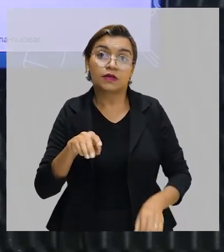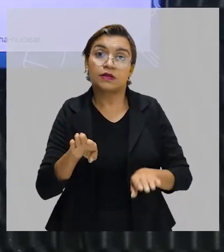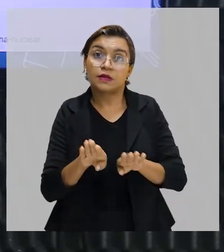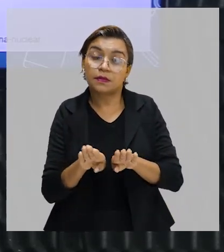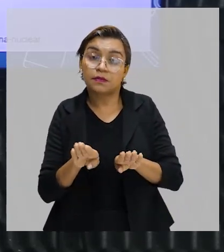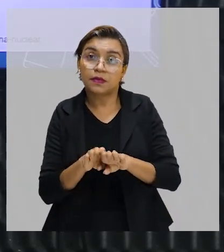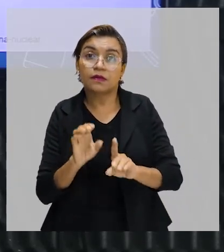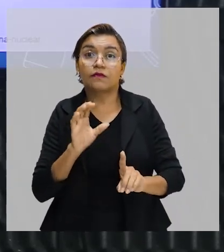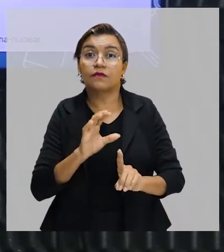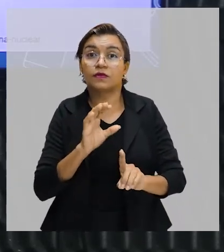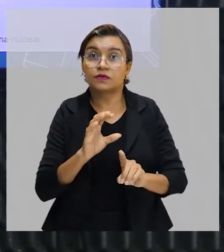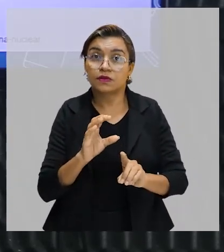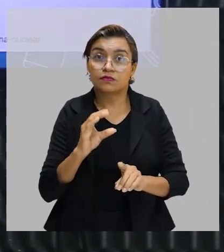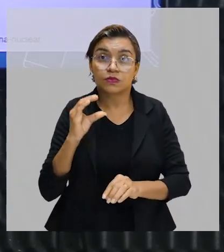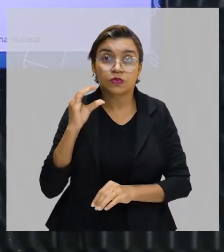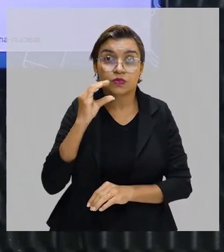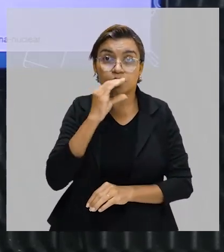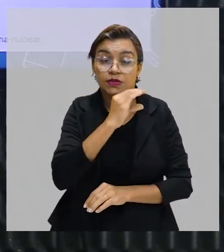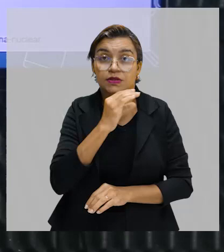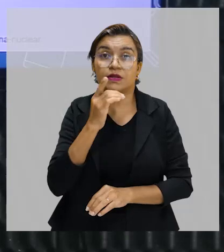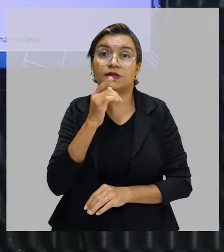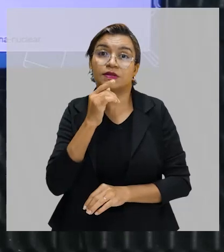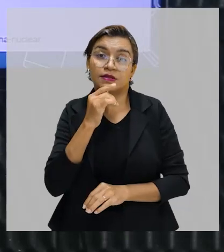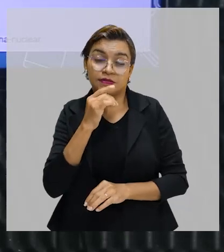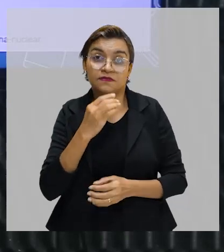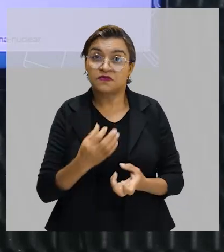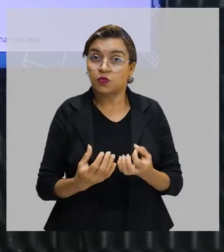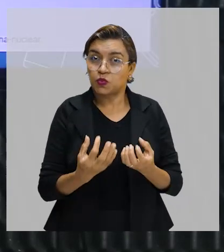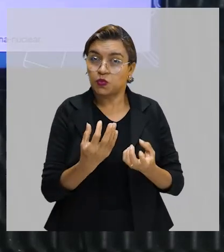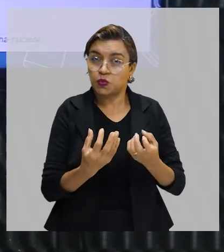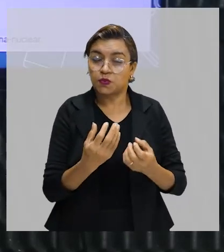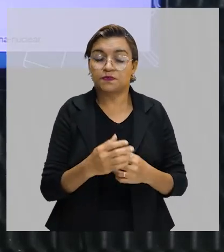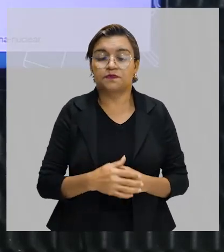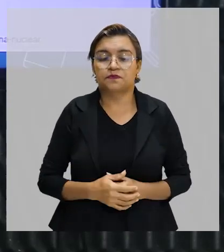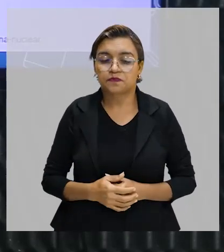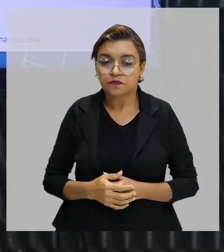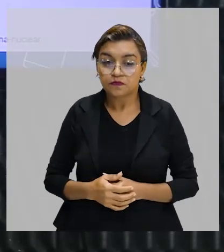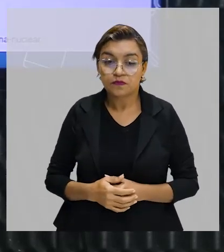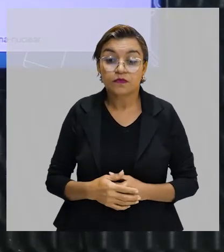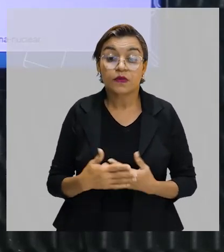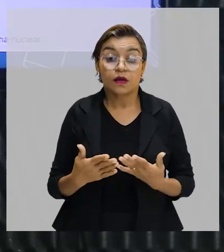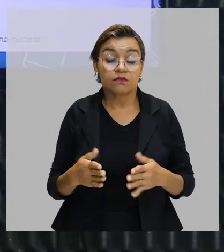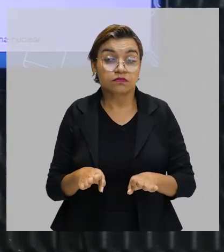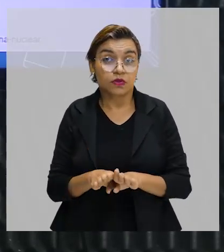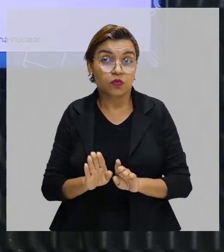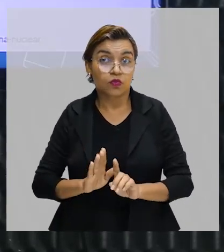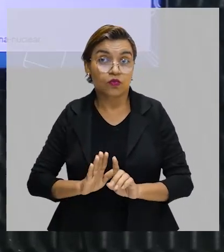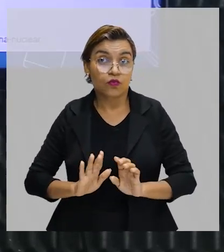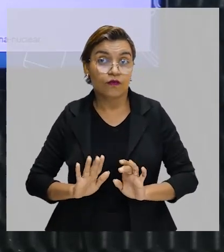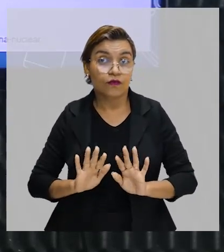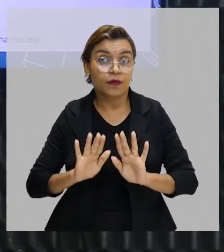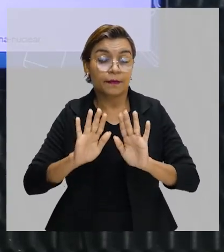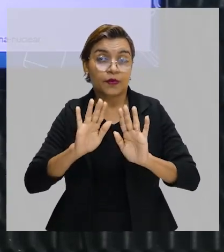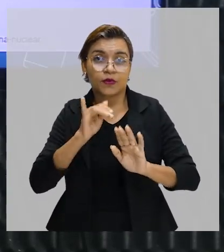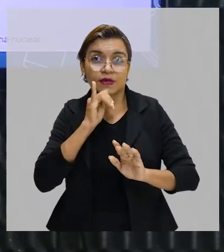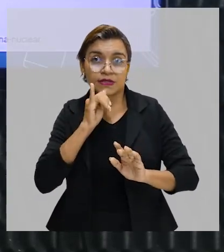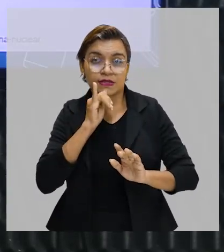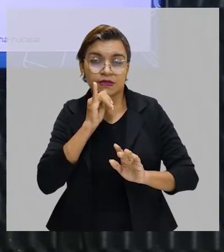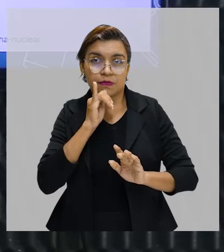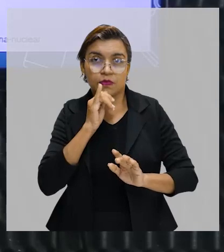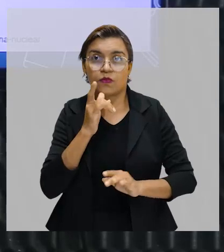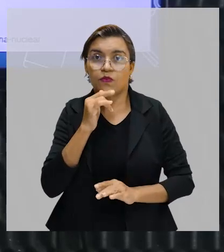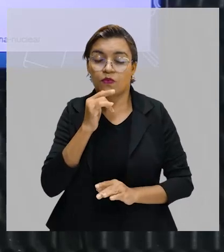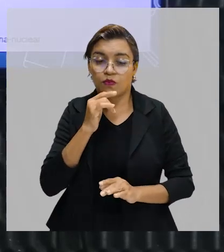irá ali aquecer uma outra quantidade de água, vai ferver uma outra quantidade de água, certo? O vapor gerado sairá por canos, então aquela